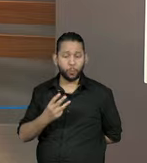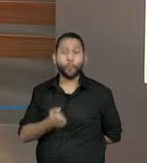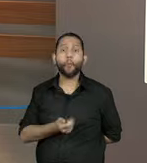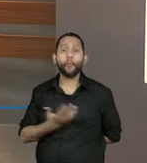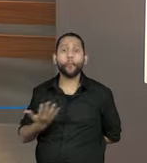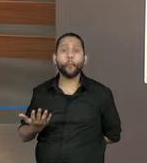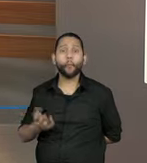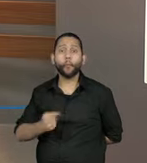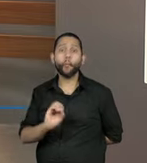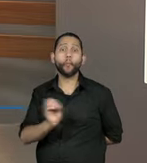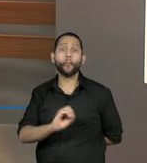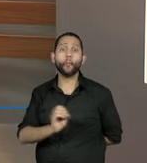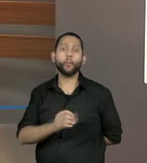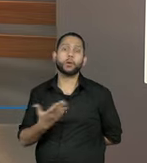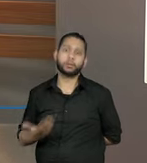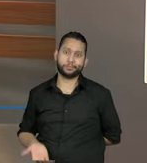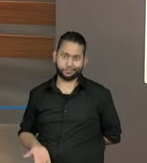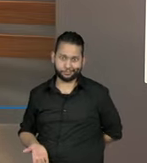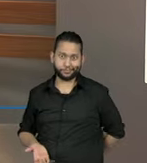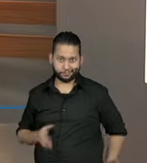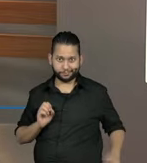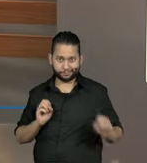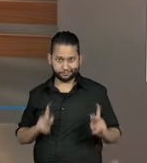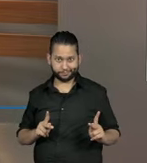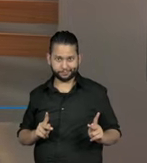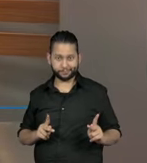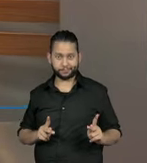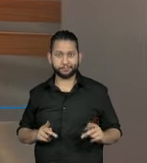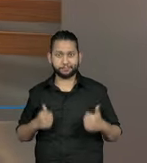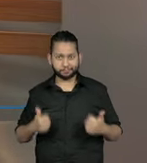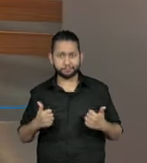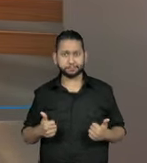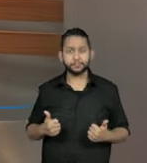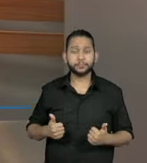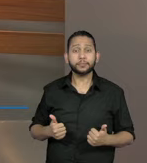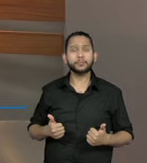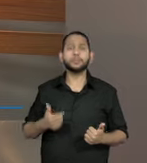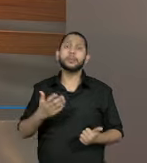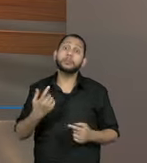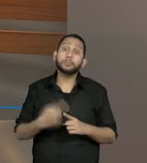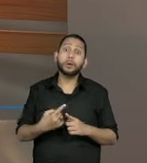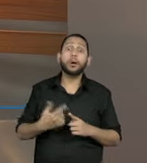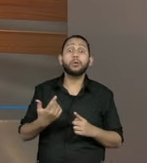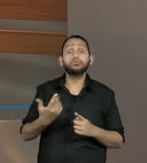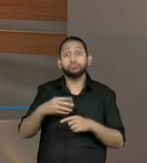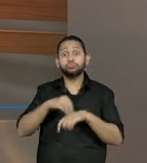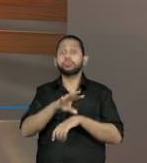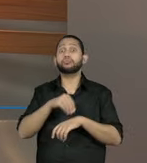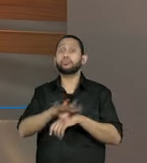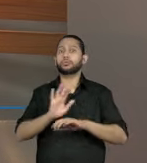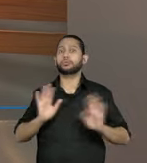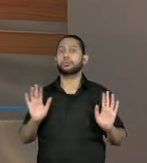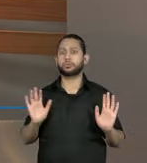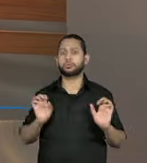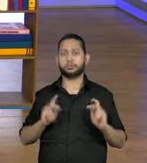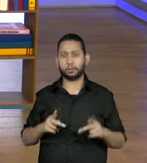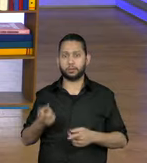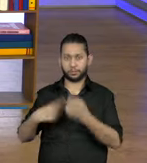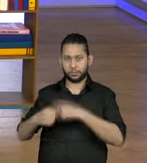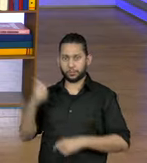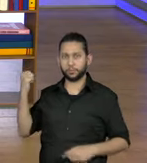0 vai ser sempre 0, ok? Não esqueça que essa é uma dica. Então, bora voltar aqui para